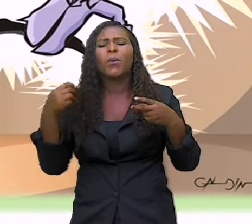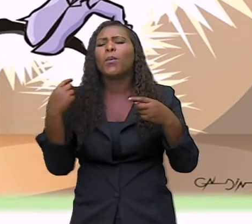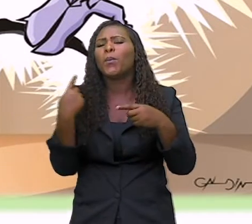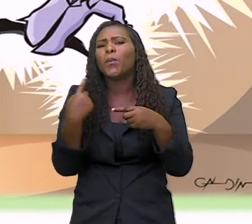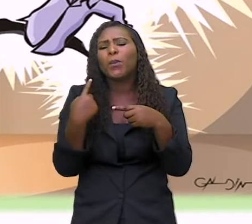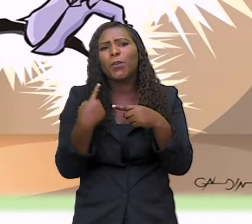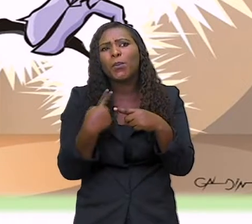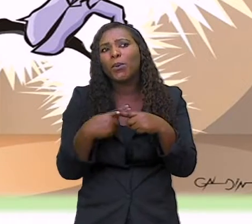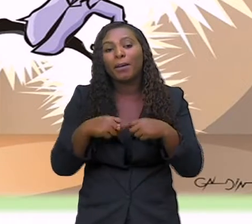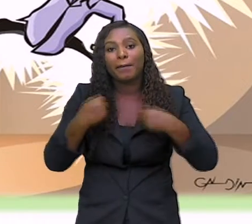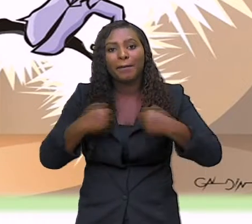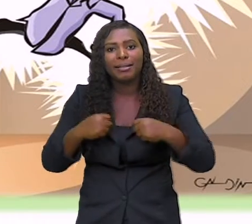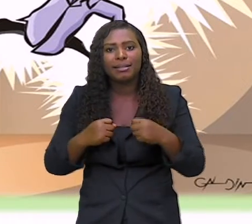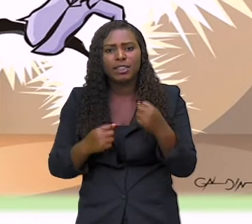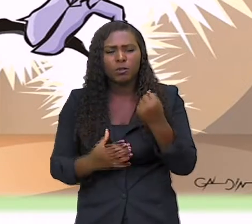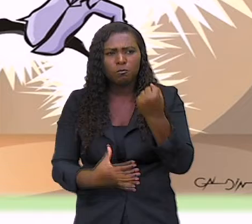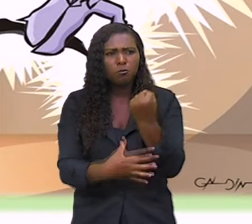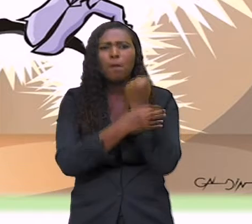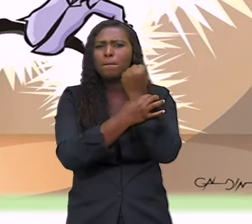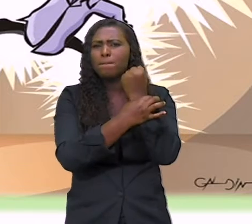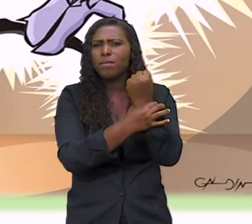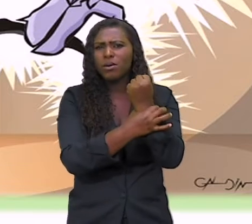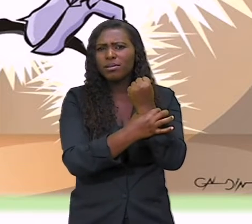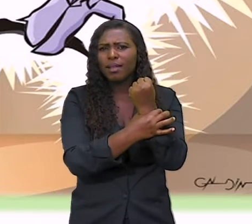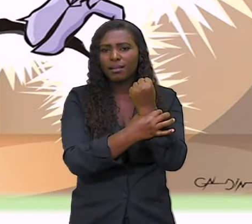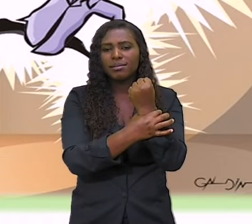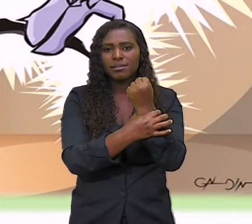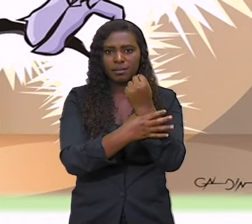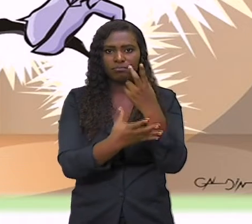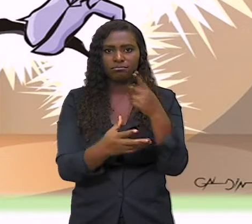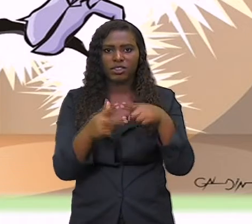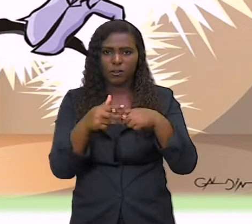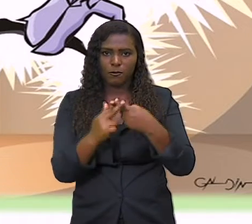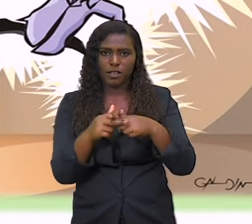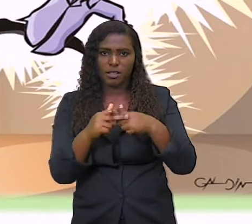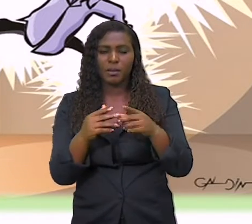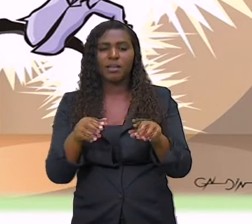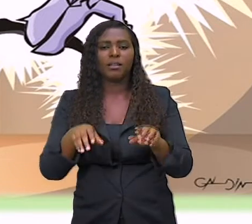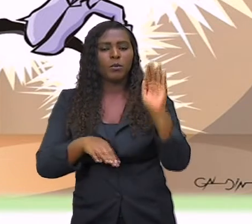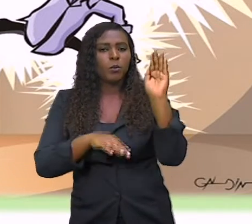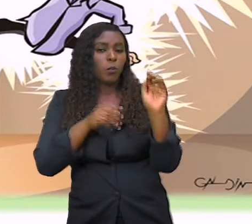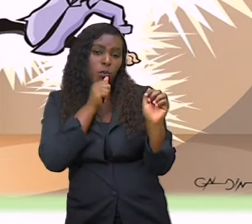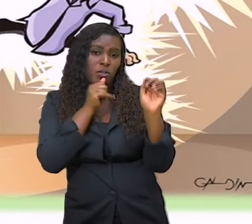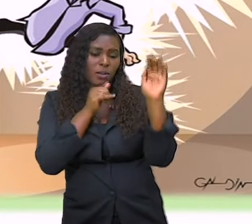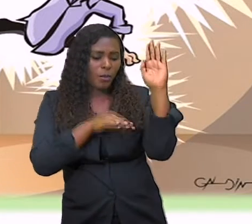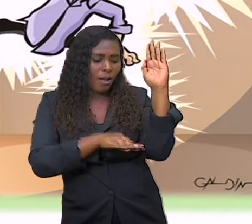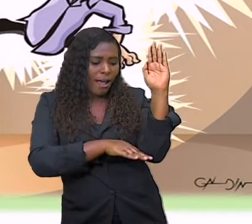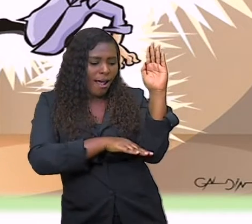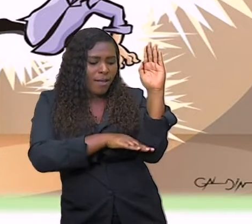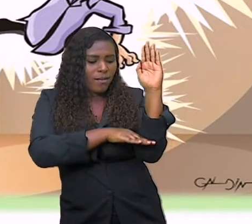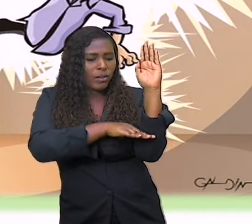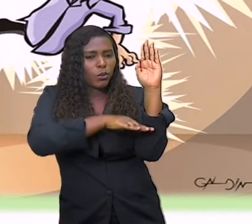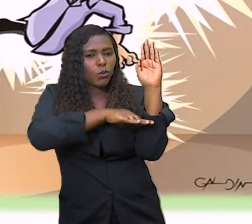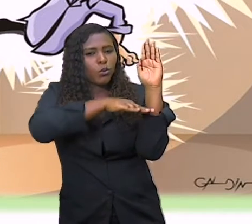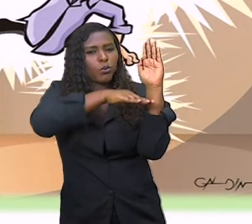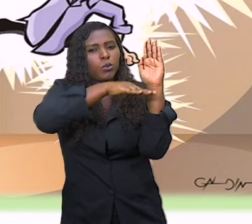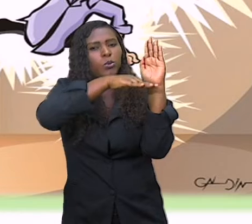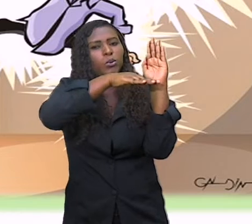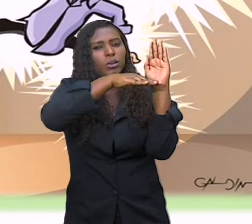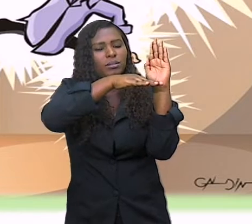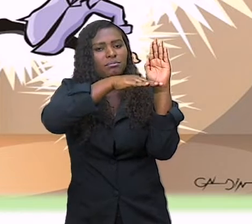dessa ferramenta. O elevador, quando a cabine sobe, o portão elétrico, que usa o basculante, quando ele